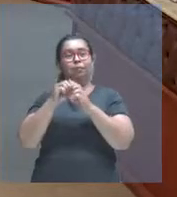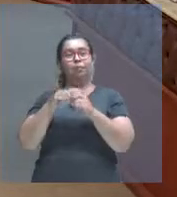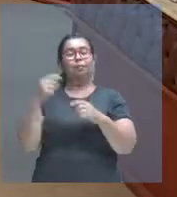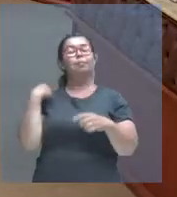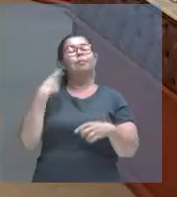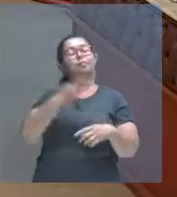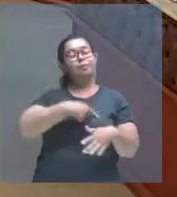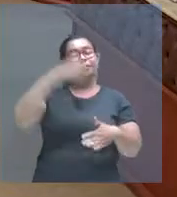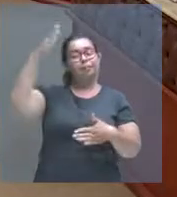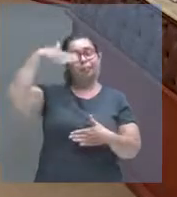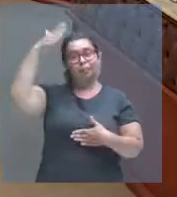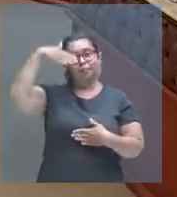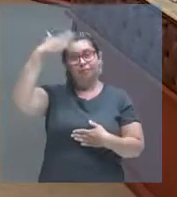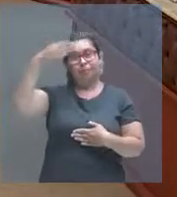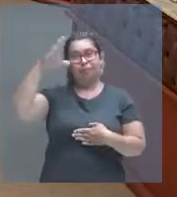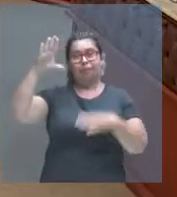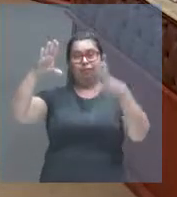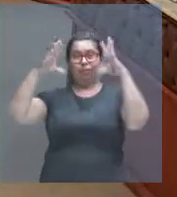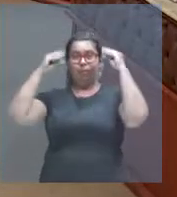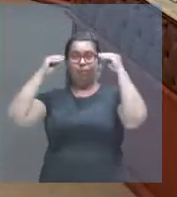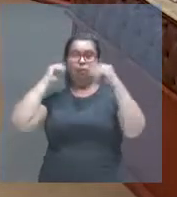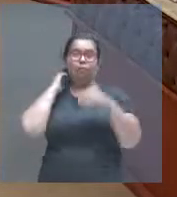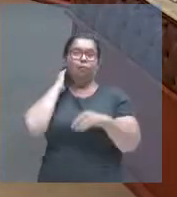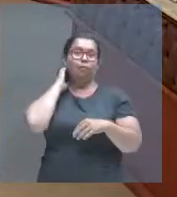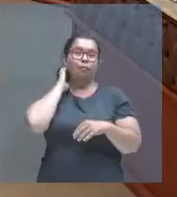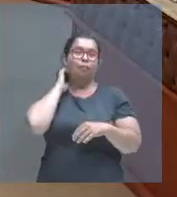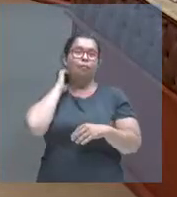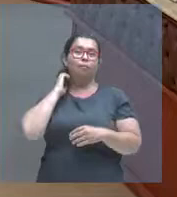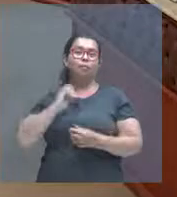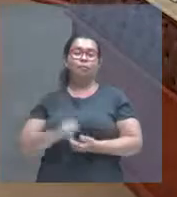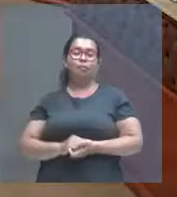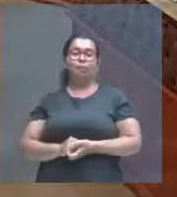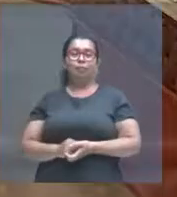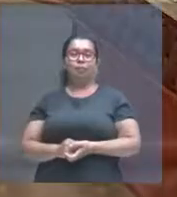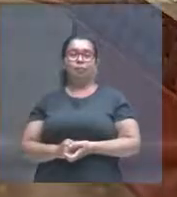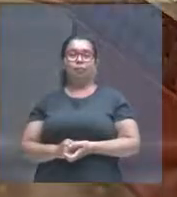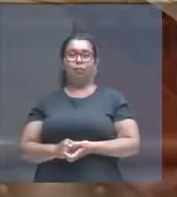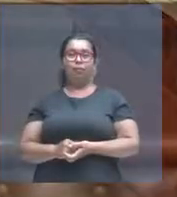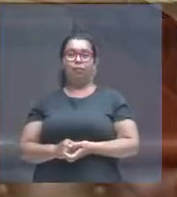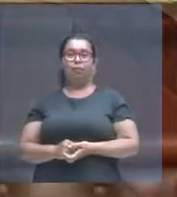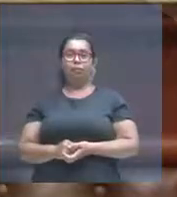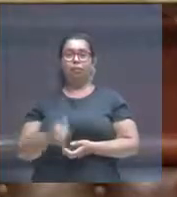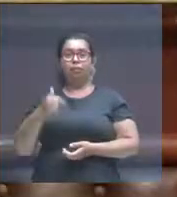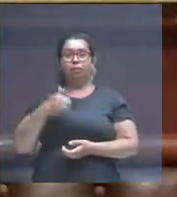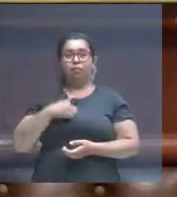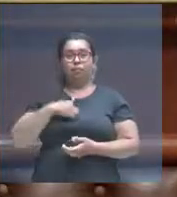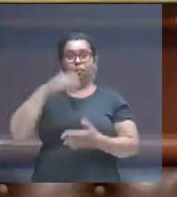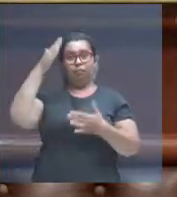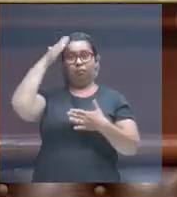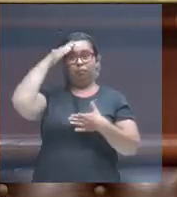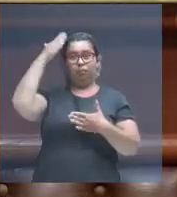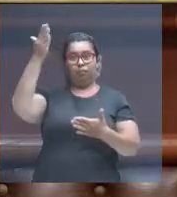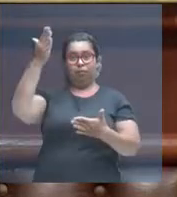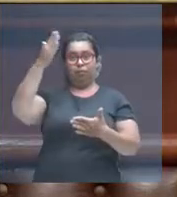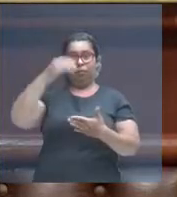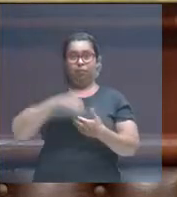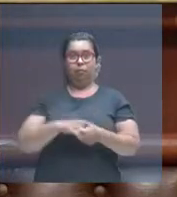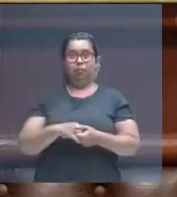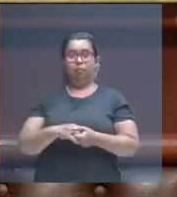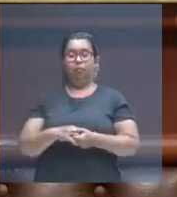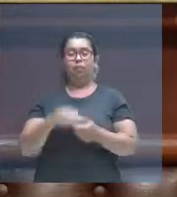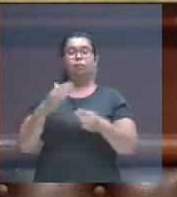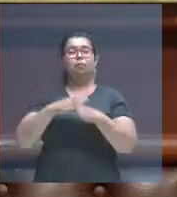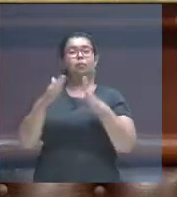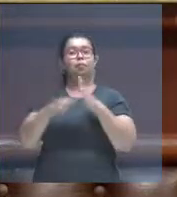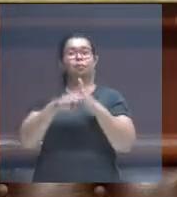nosso homenageado da noite. Por favor, fique à vontade. Eu agradeço ao empenho de todos